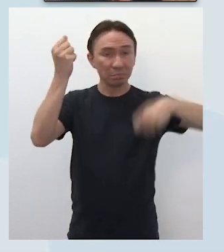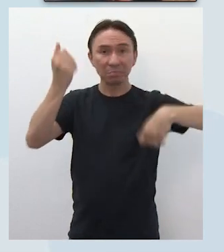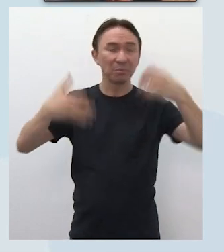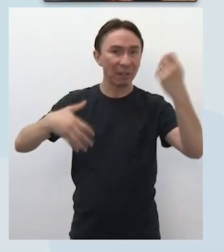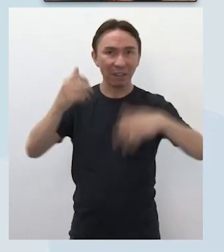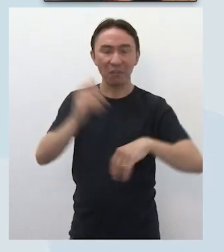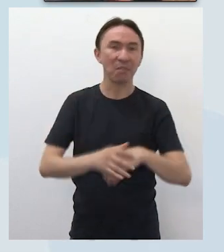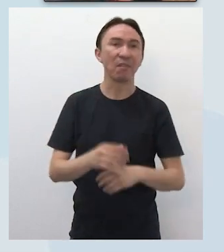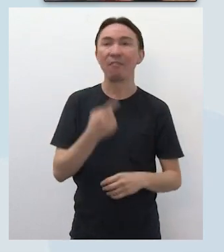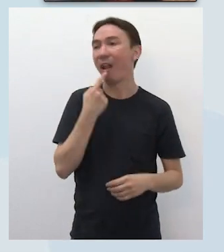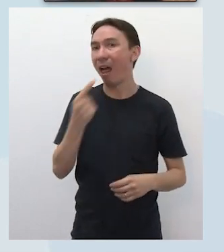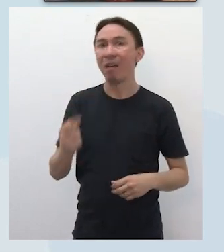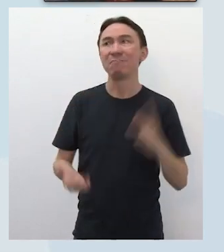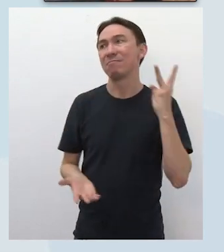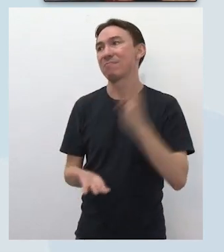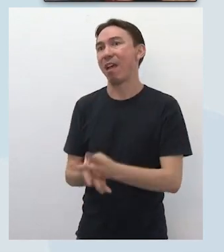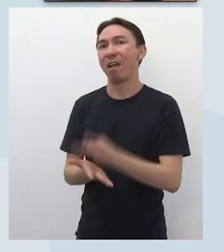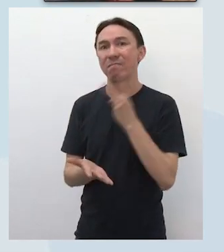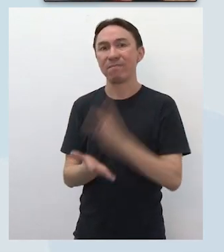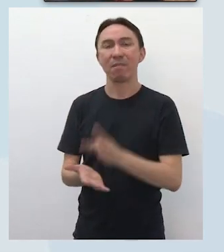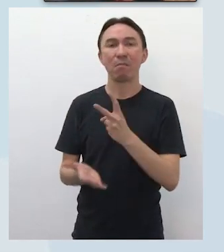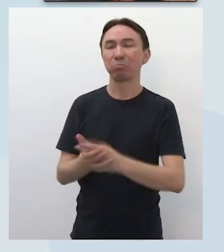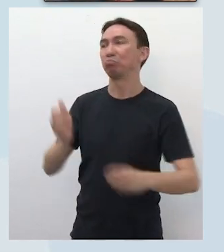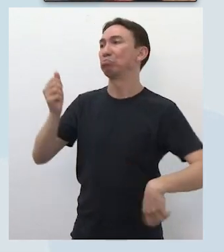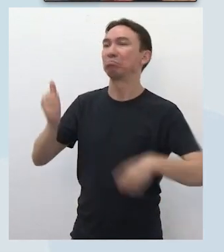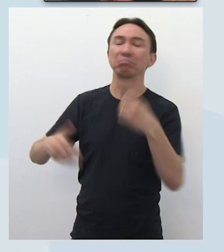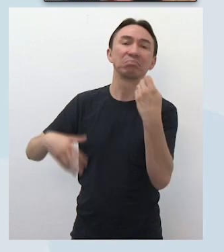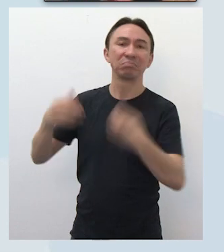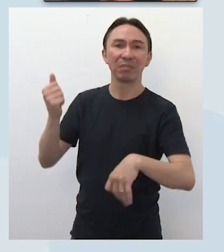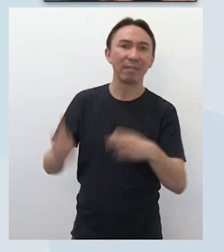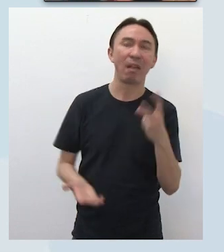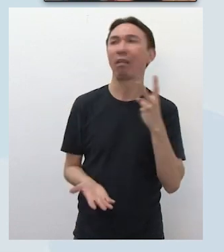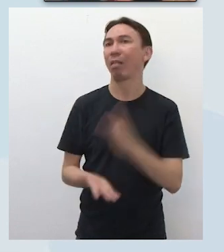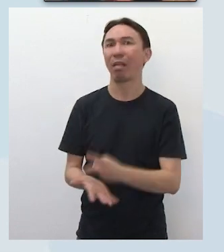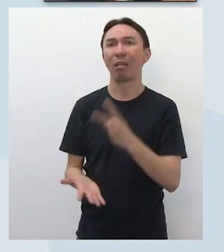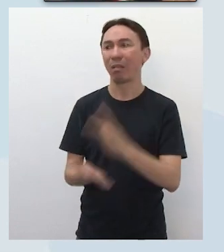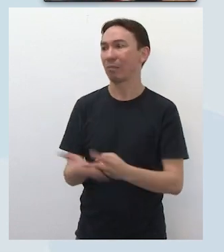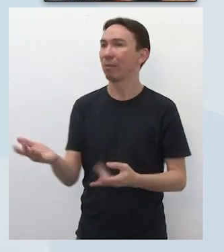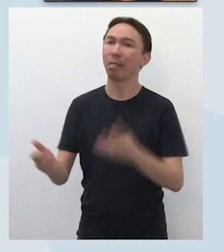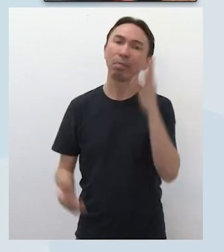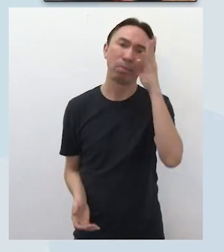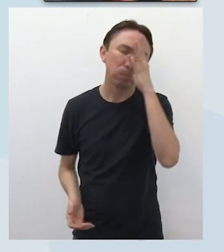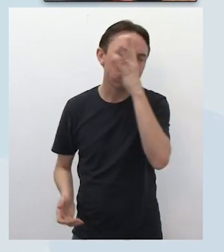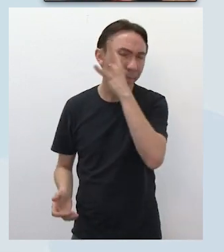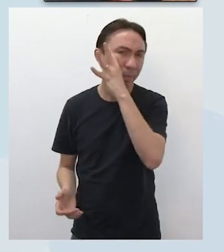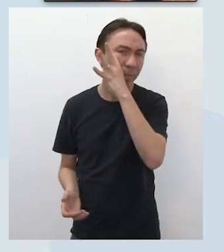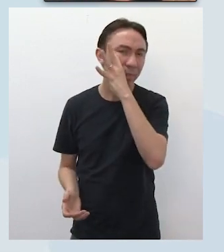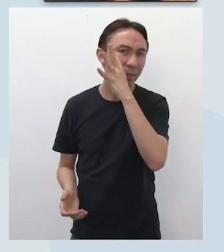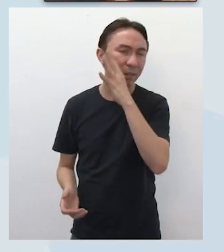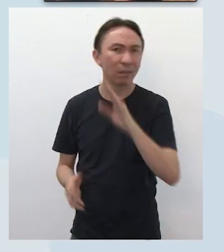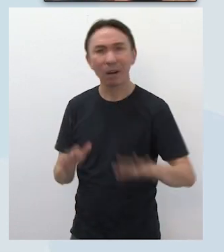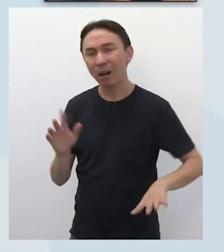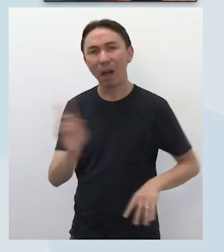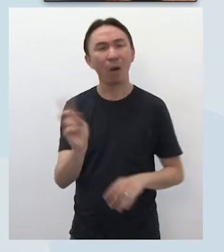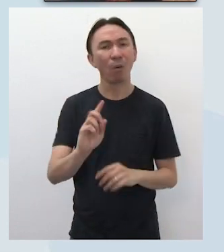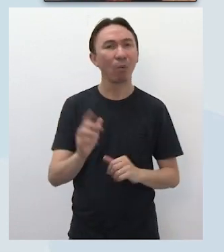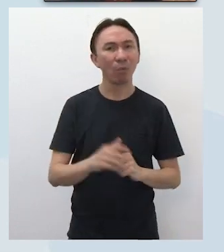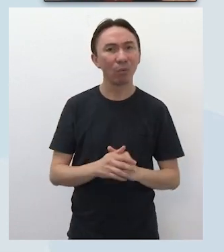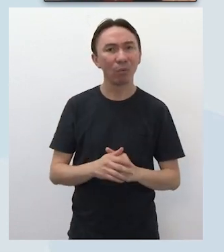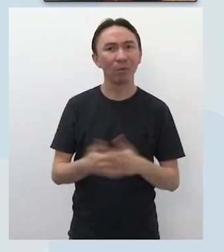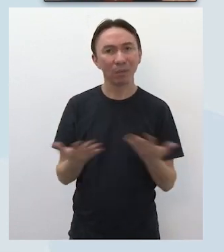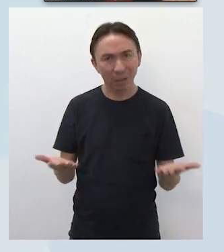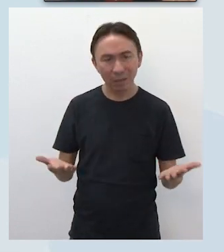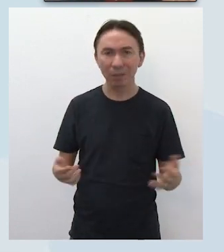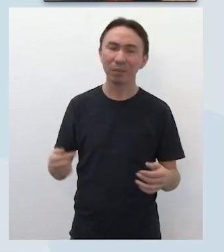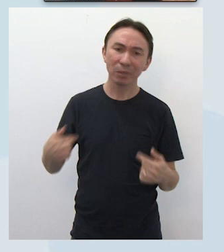escudo, né? E já reaja quando alguém fala, toda vez você está distraído. Toda vez não. É a primeira vez que eu dou uma desligada